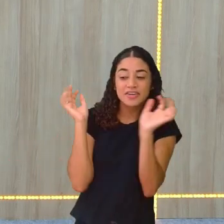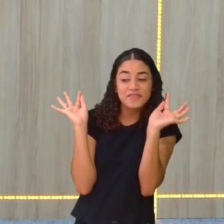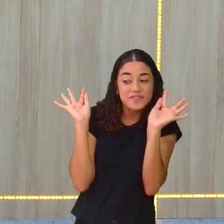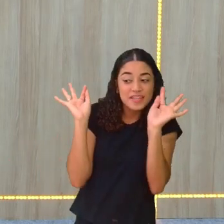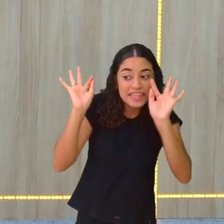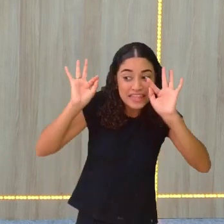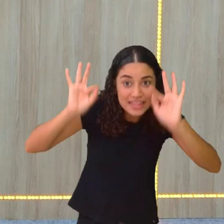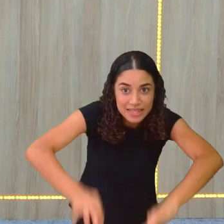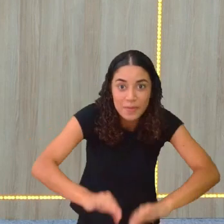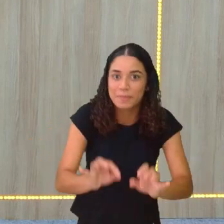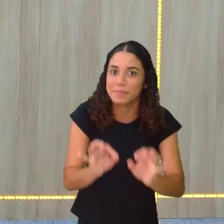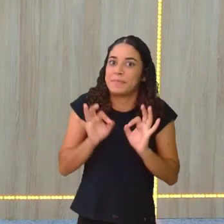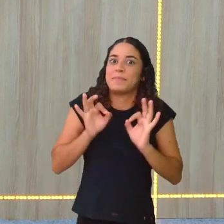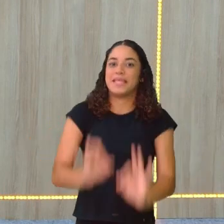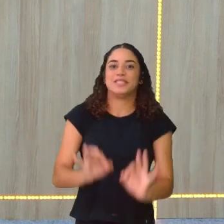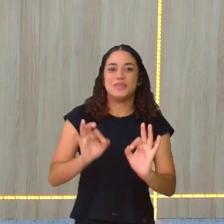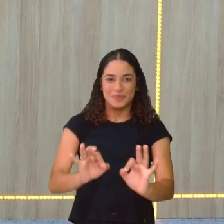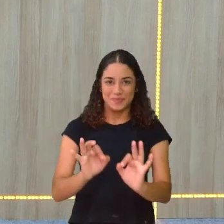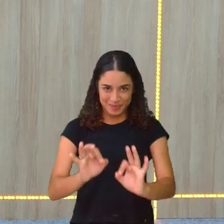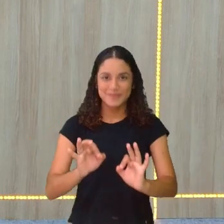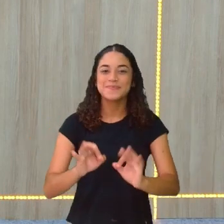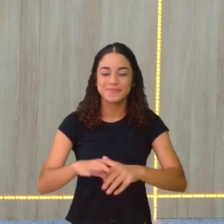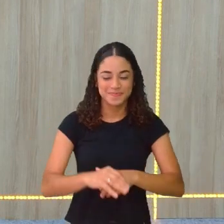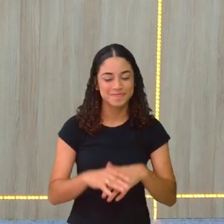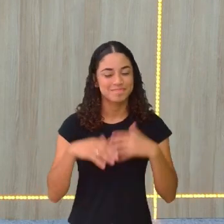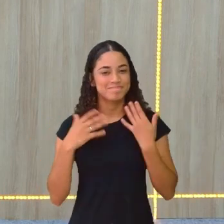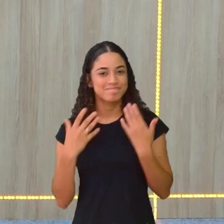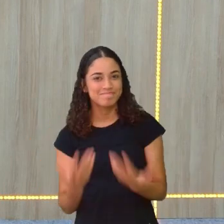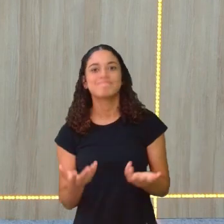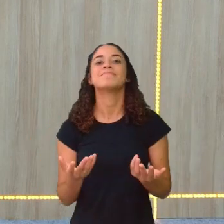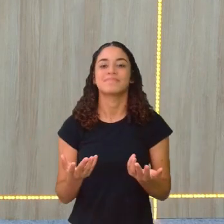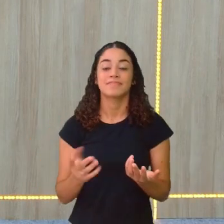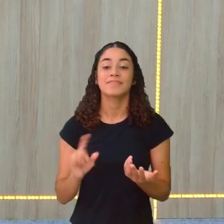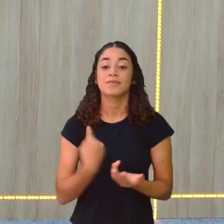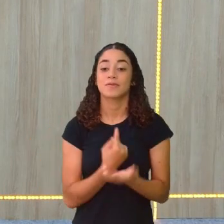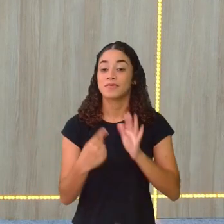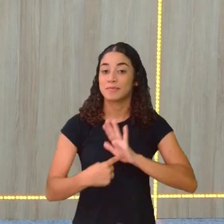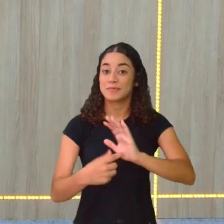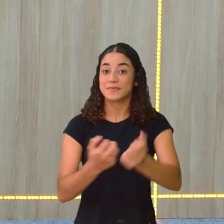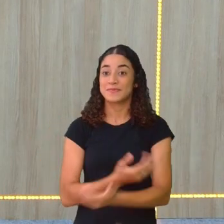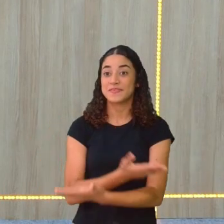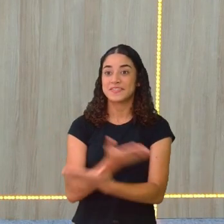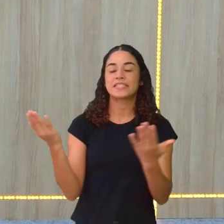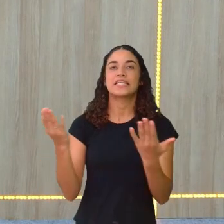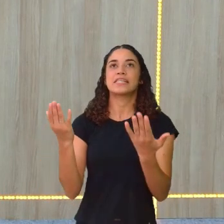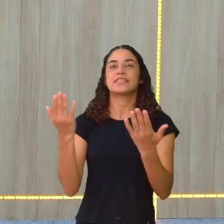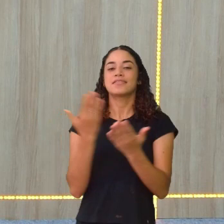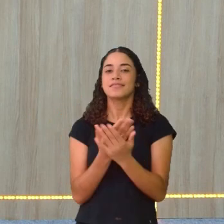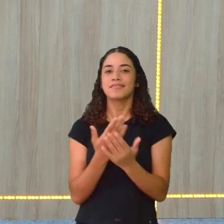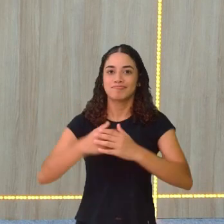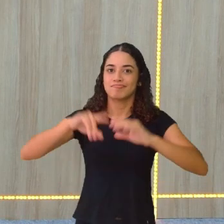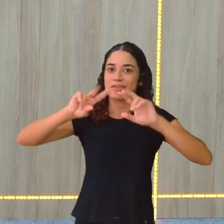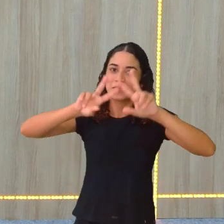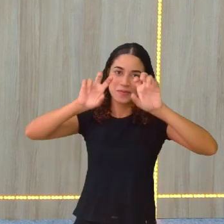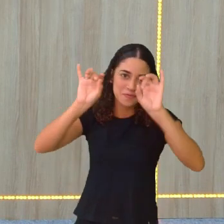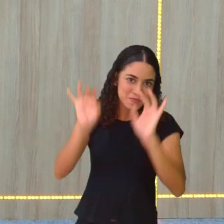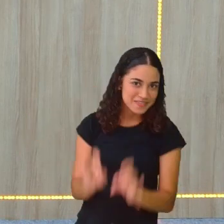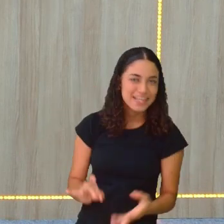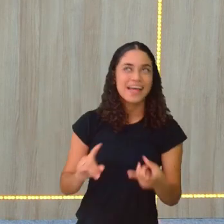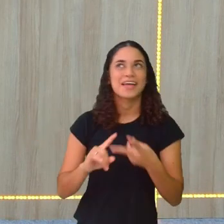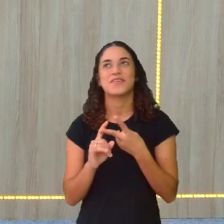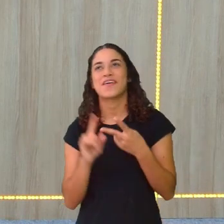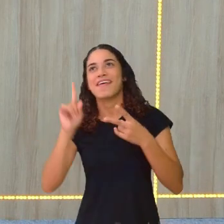final mesmo, né, do ano. Então, nesse sentido, né, a gente trouxe uma aula com um tema especial, um tema